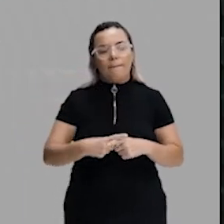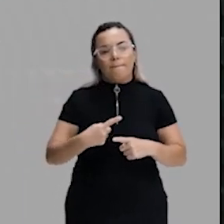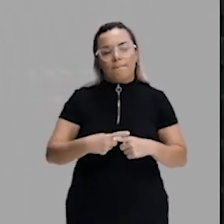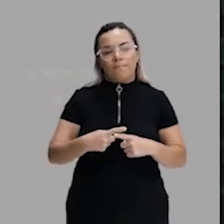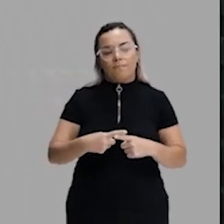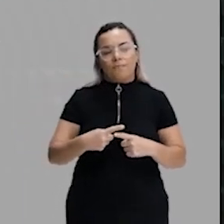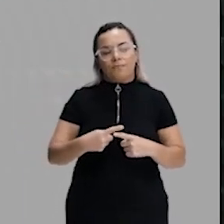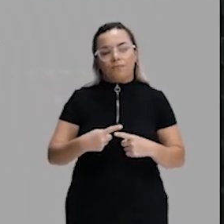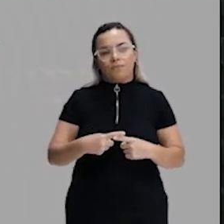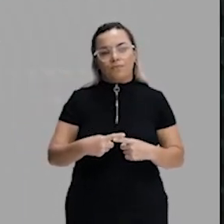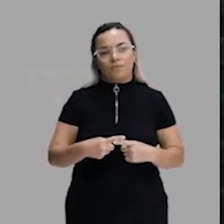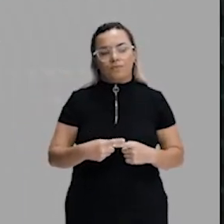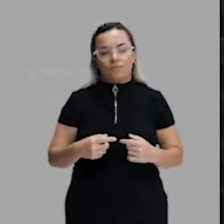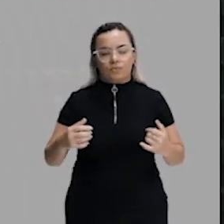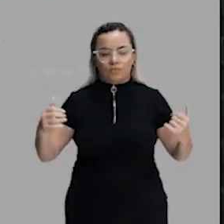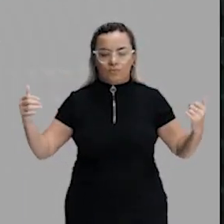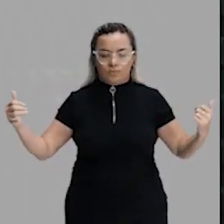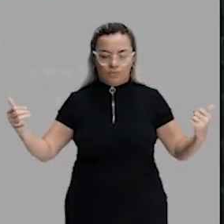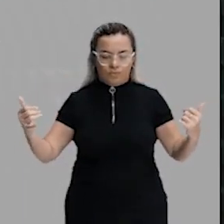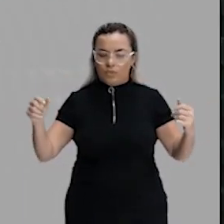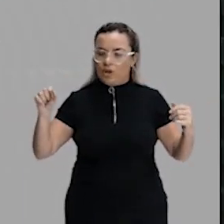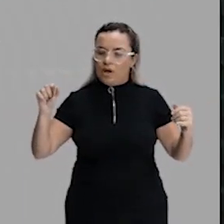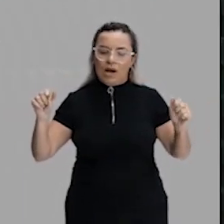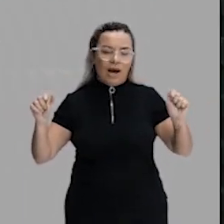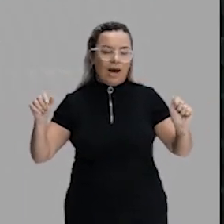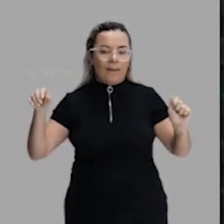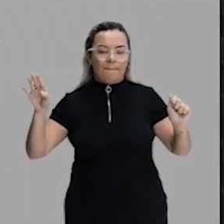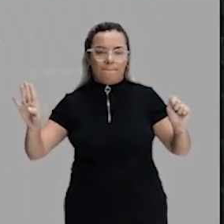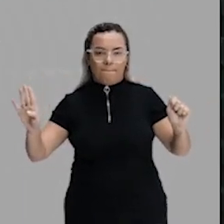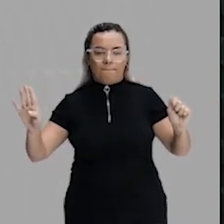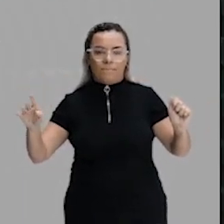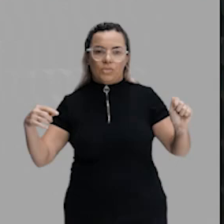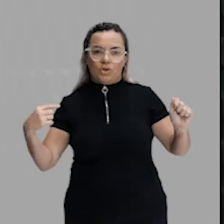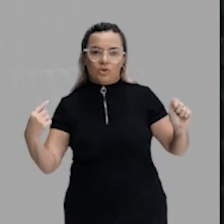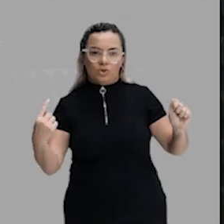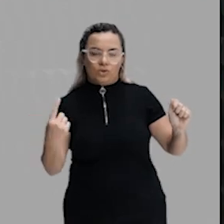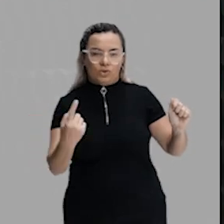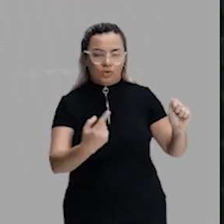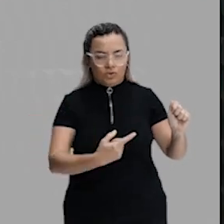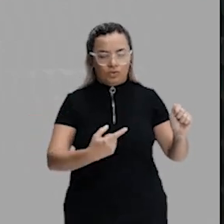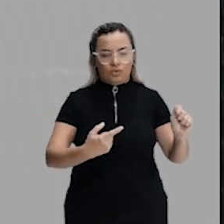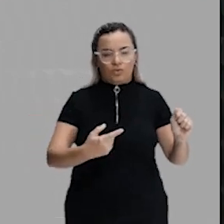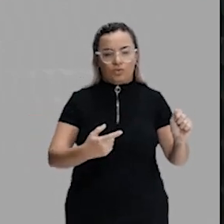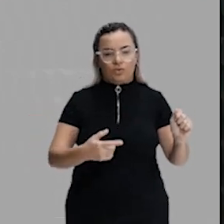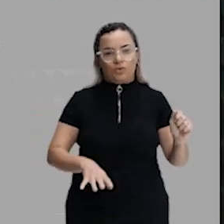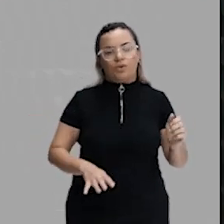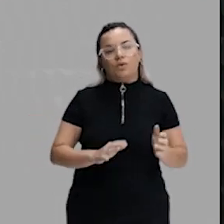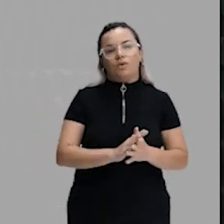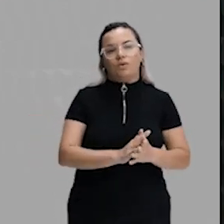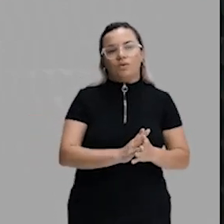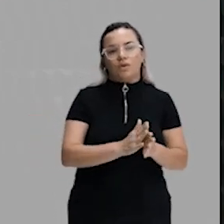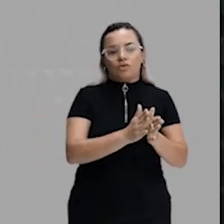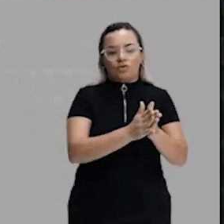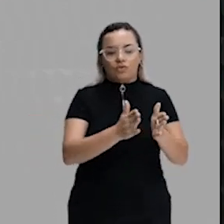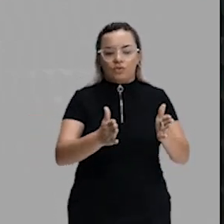Porque entre esses resistores não existe nós. E são os nós que vão fazer essa divisão da corrente